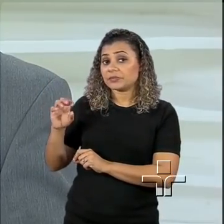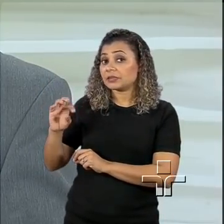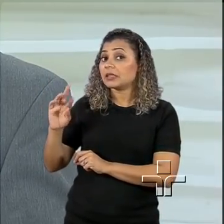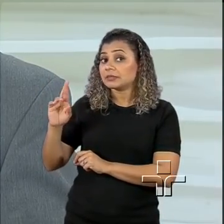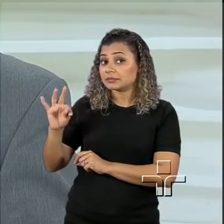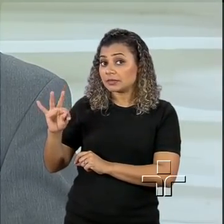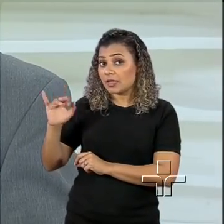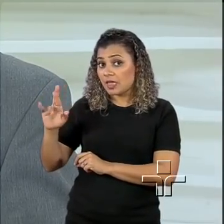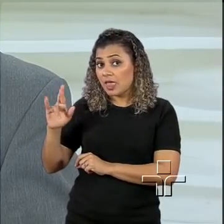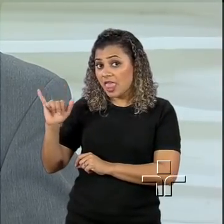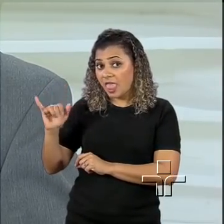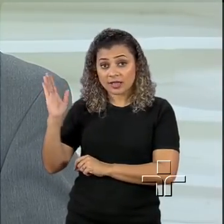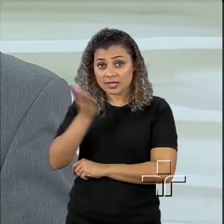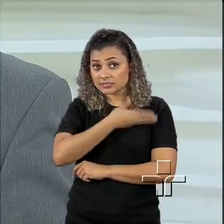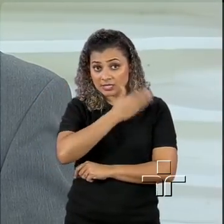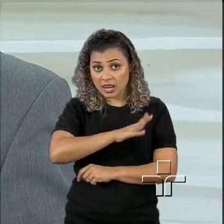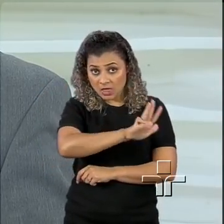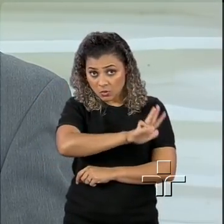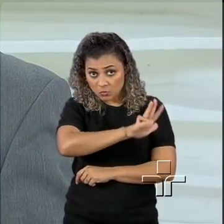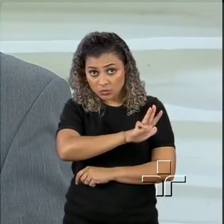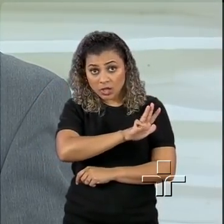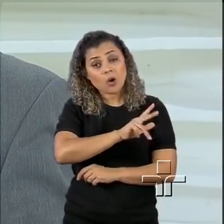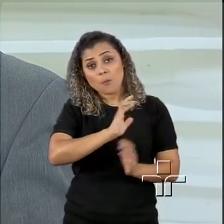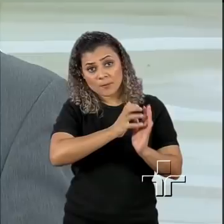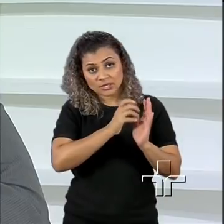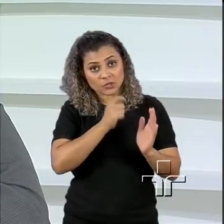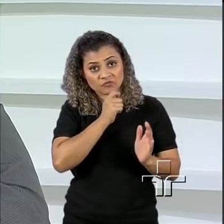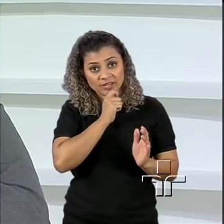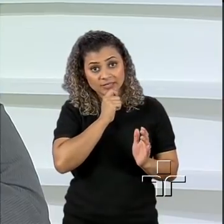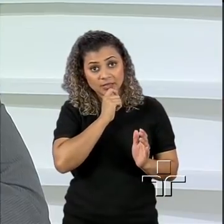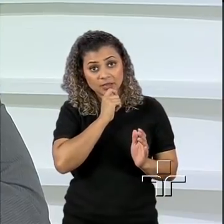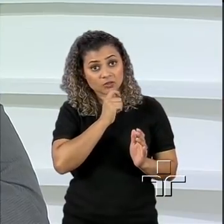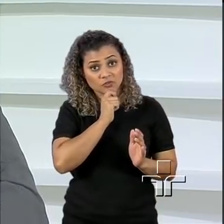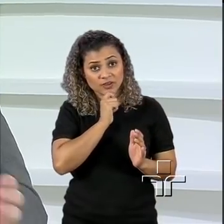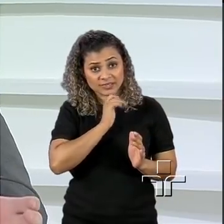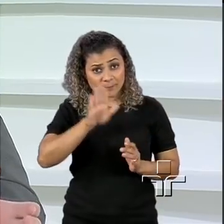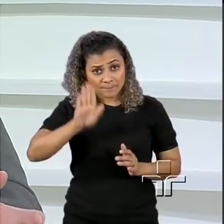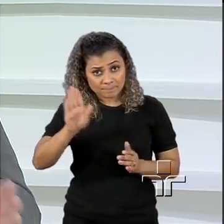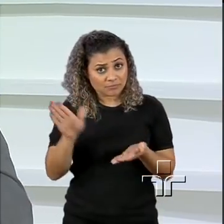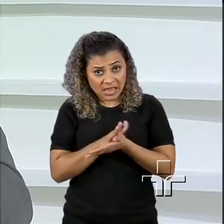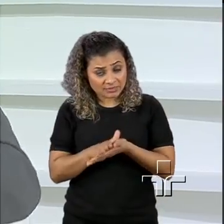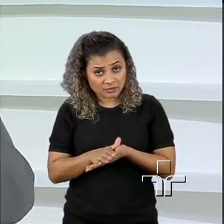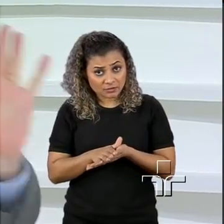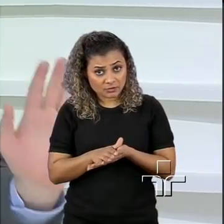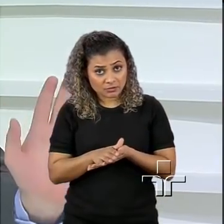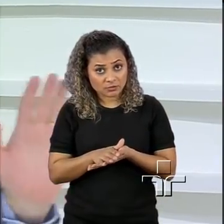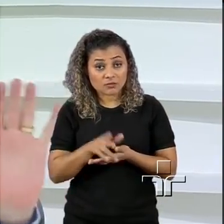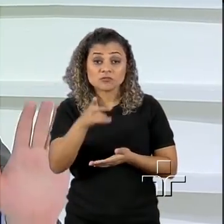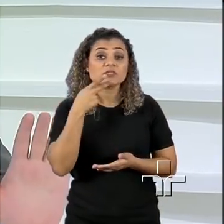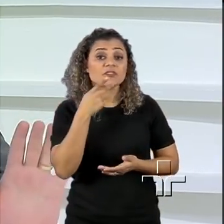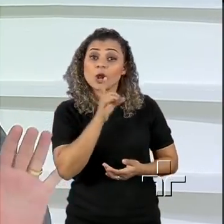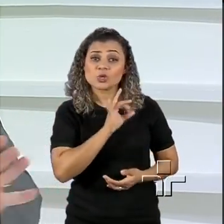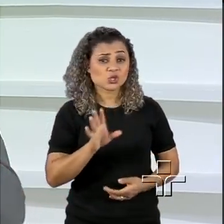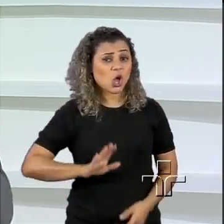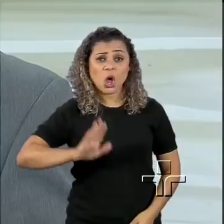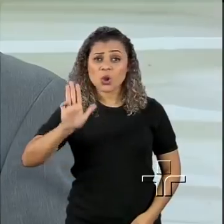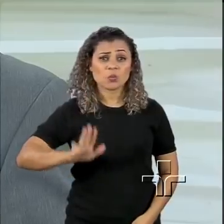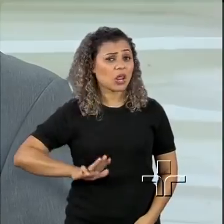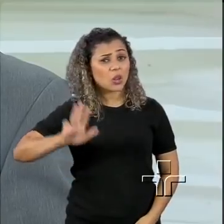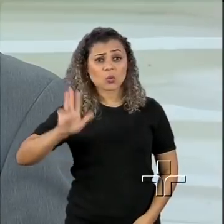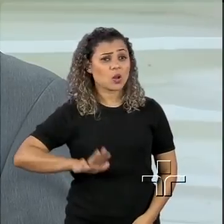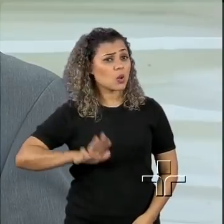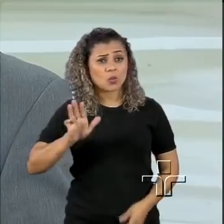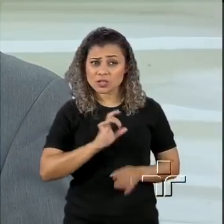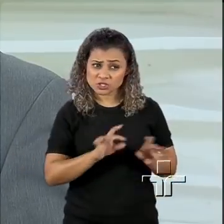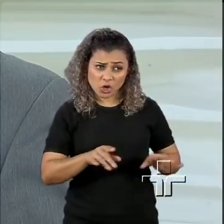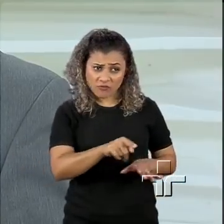impugnar a candidatura do Lula, o PT não terá candidato a presidente da República? Isso? Eu disse isso? Não, mas o senhor falou que o candidato é só o Lula. O cenário